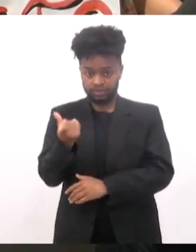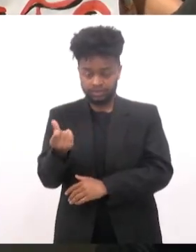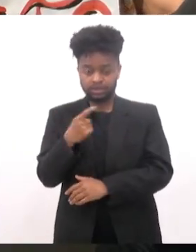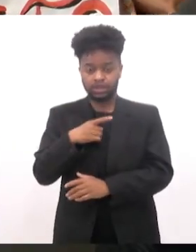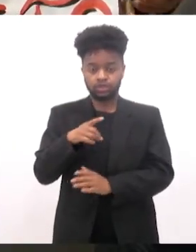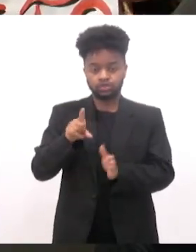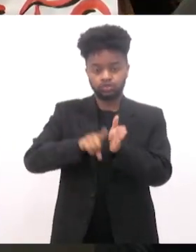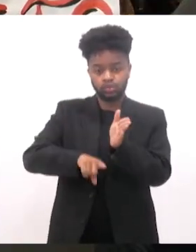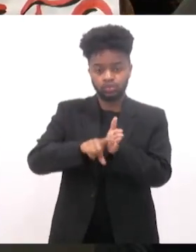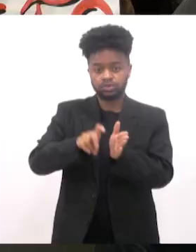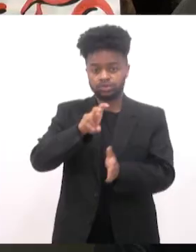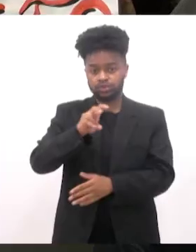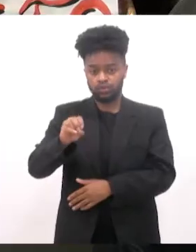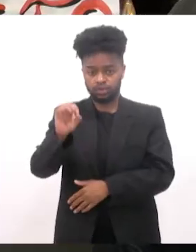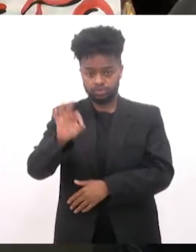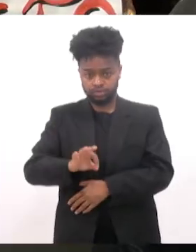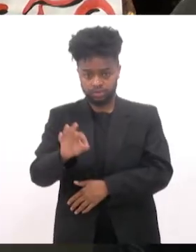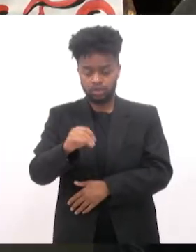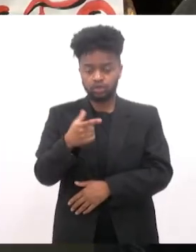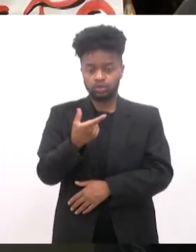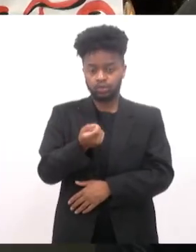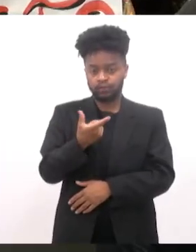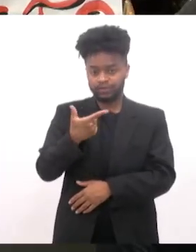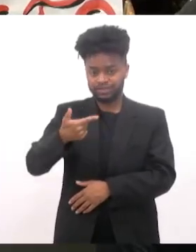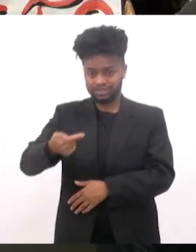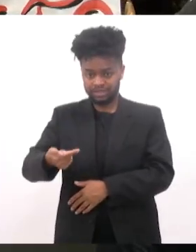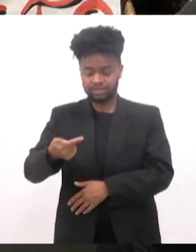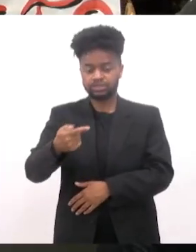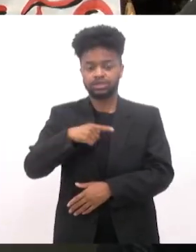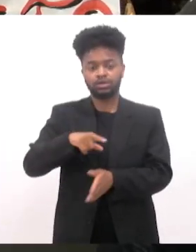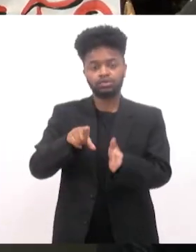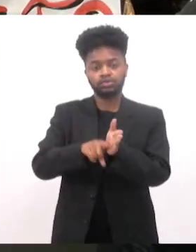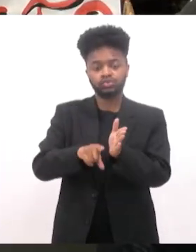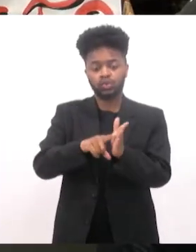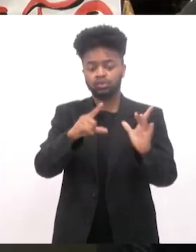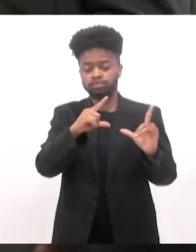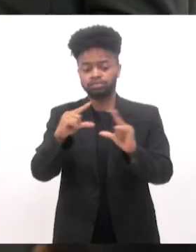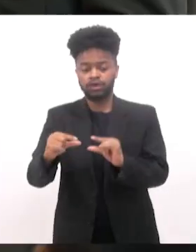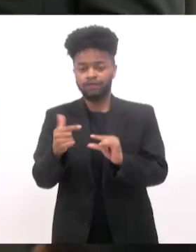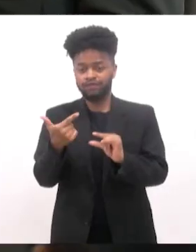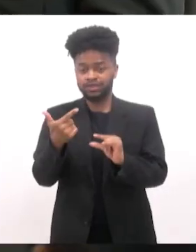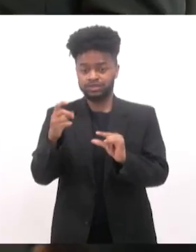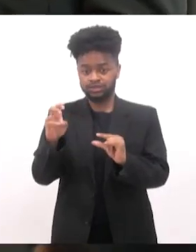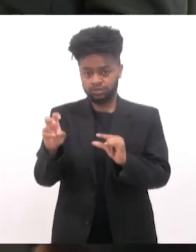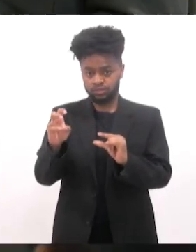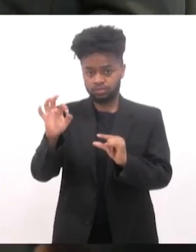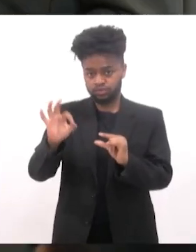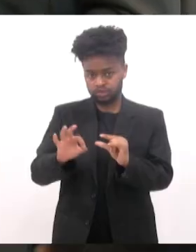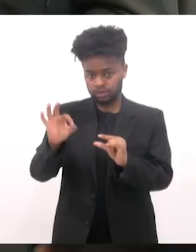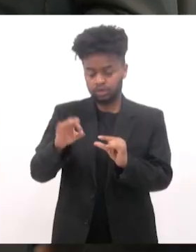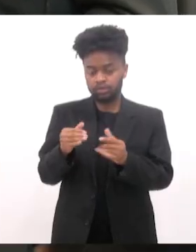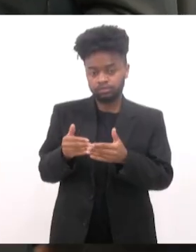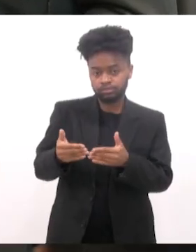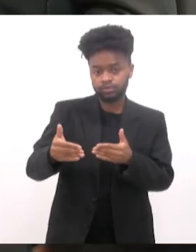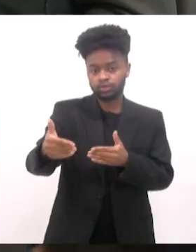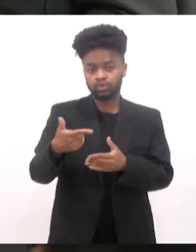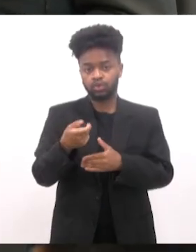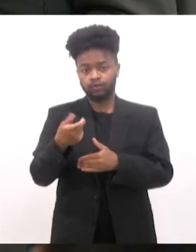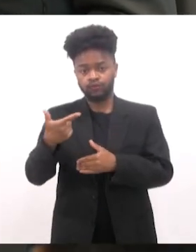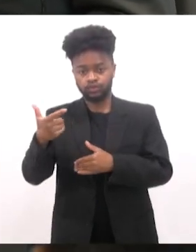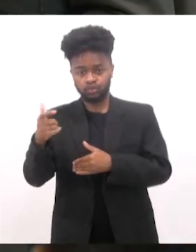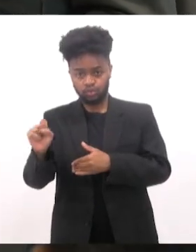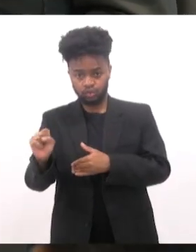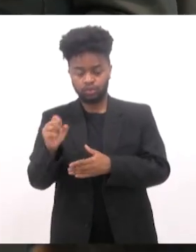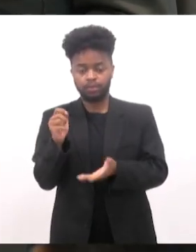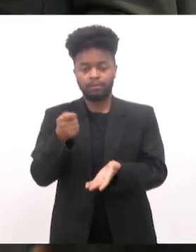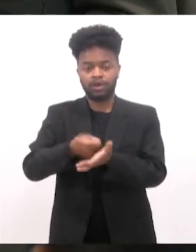de 50%. Em 2027, o desconto cai para 25%. E a partir de 2028, o valor